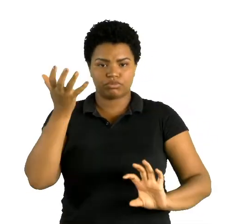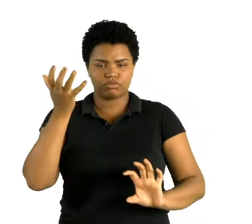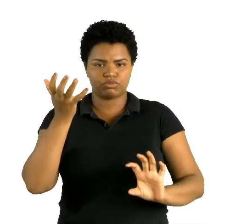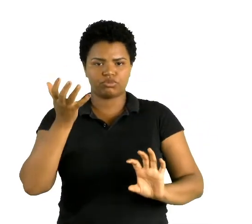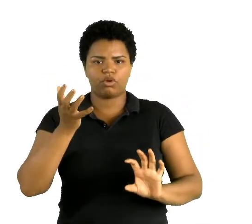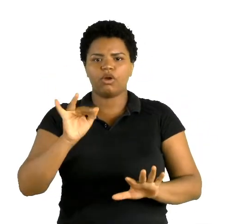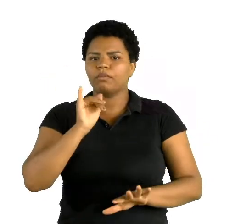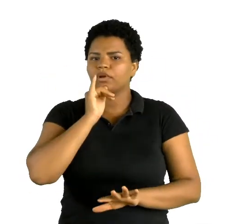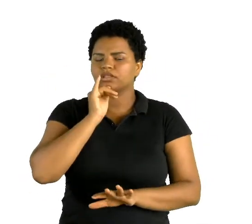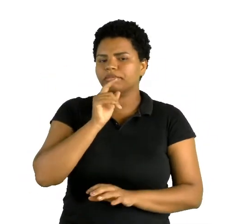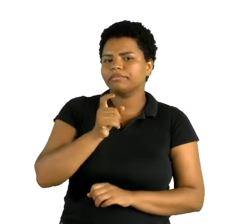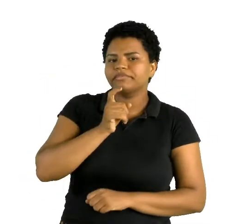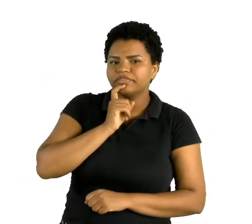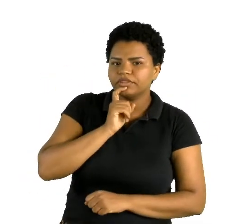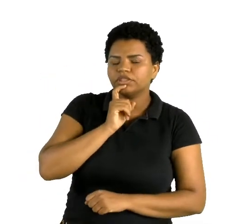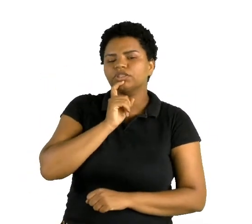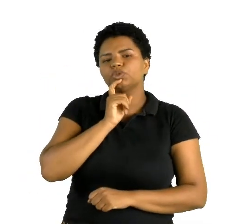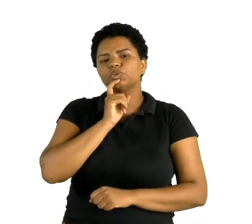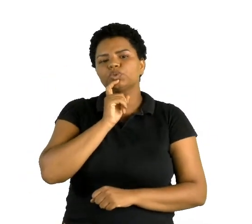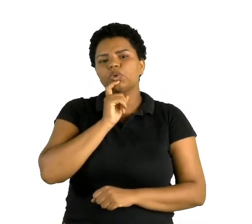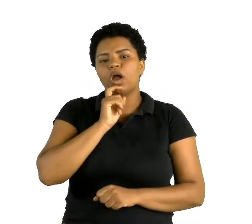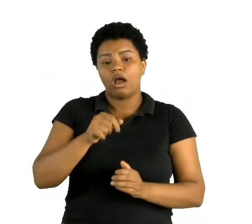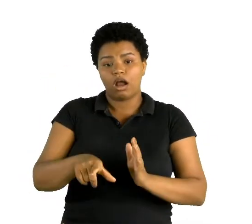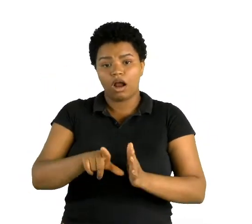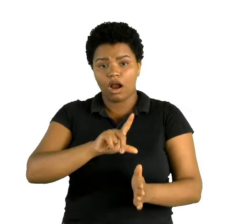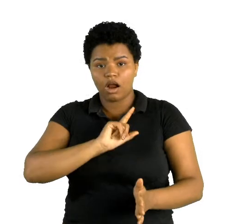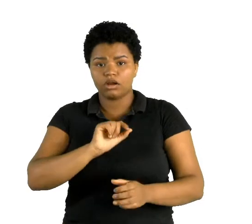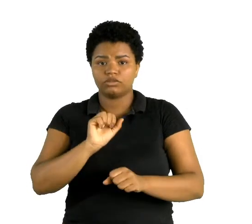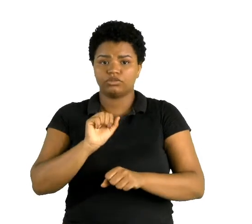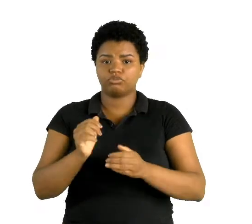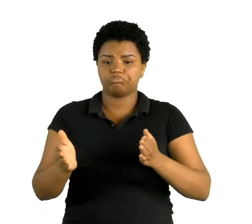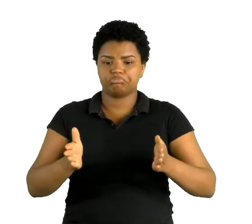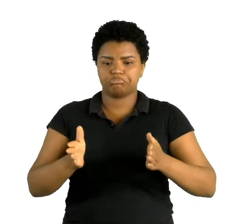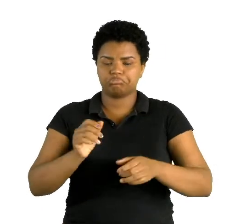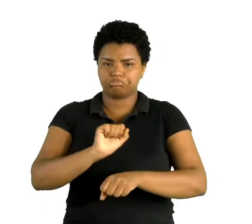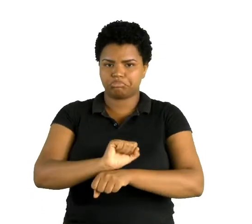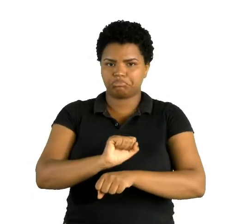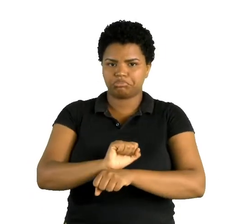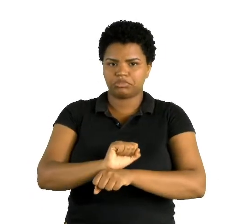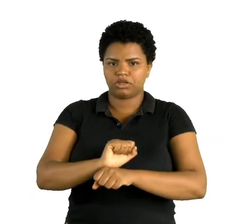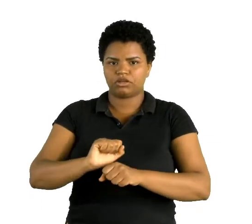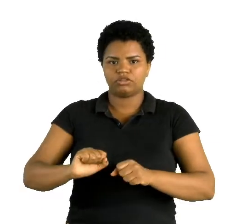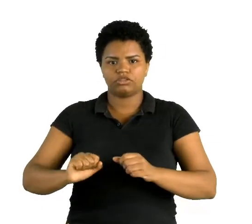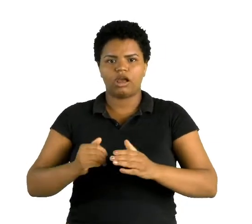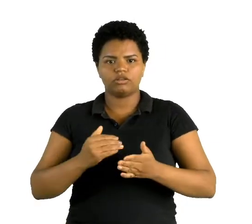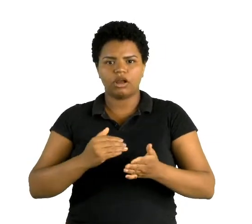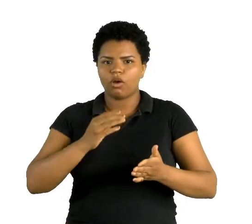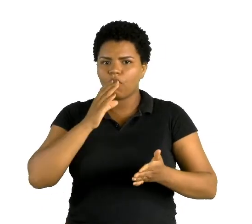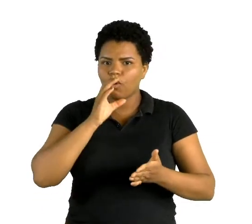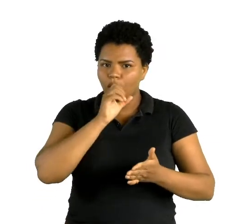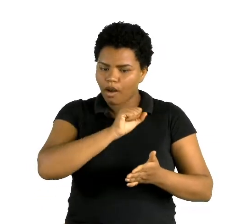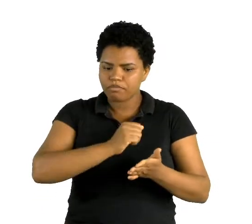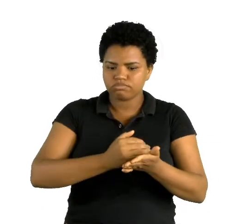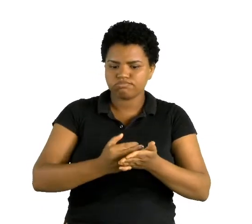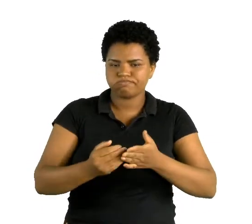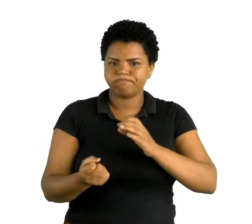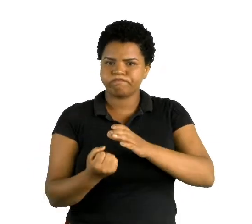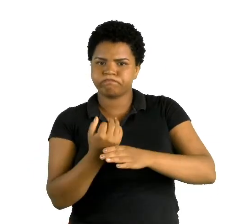frio antes do período esperado, anteciparam o desabrochar da espécie.